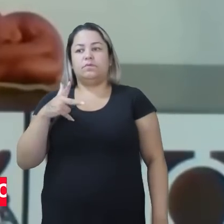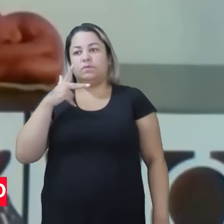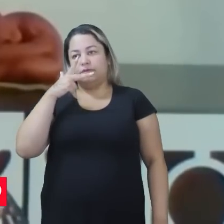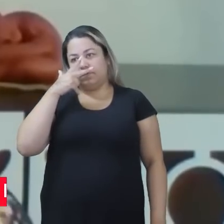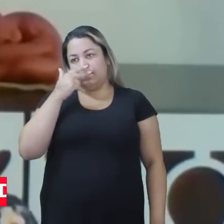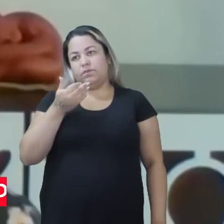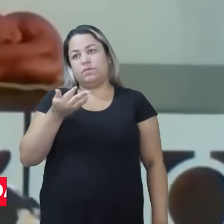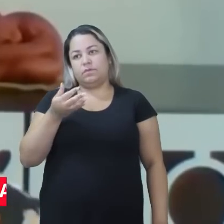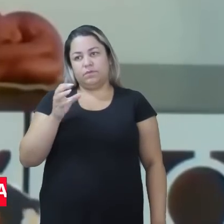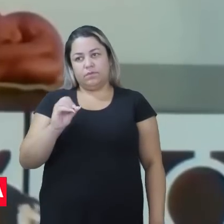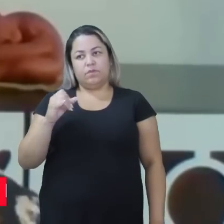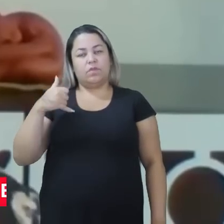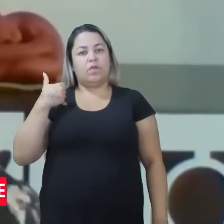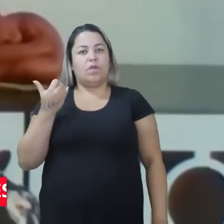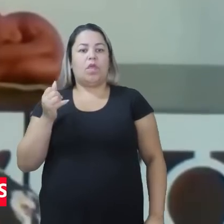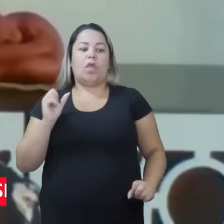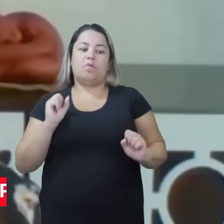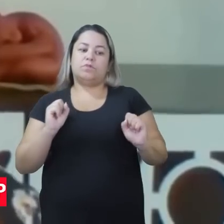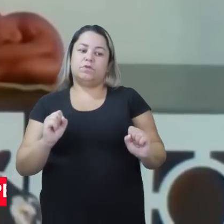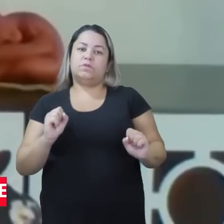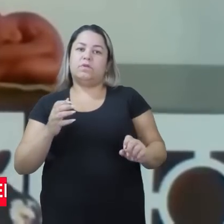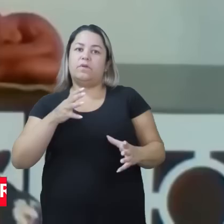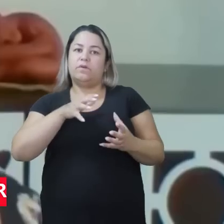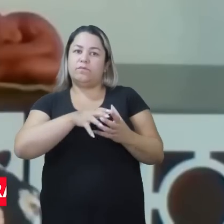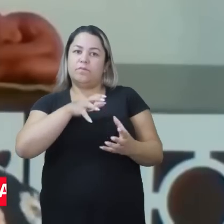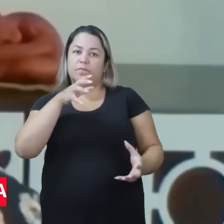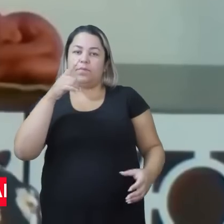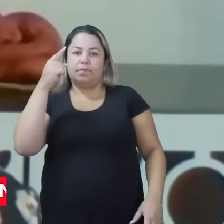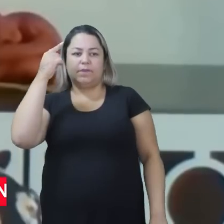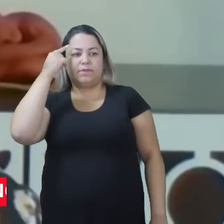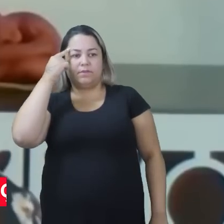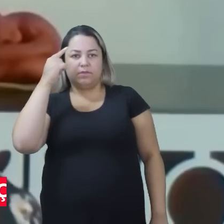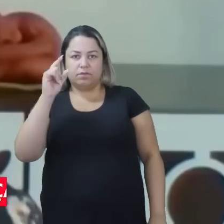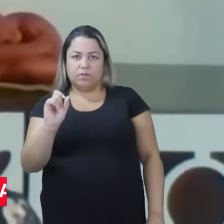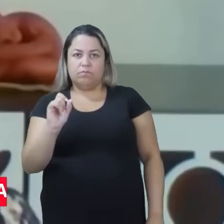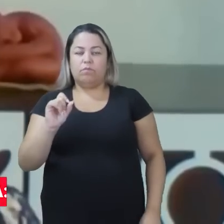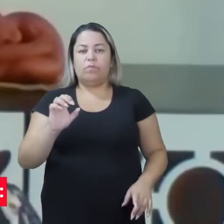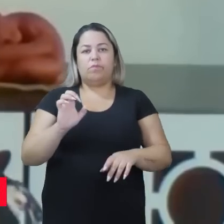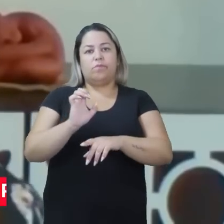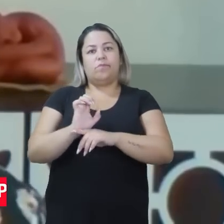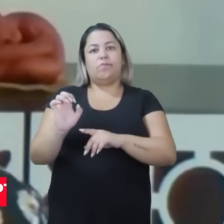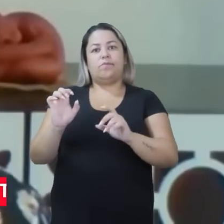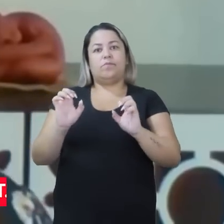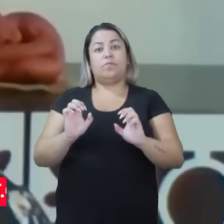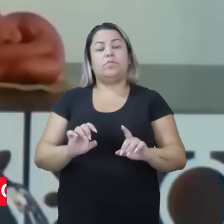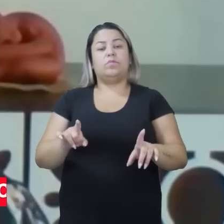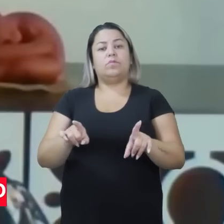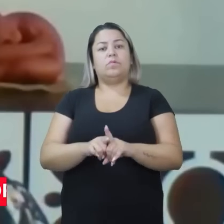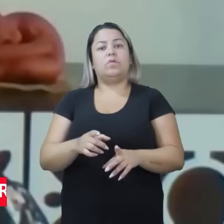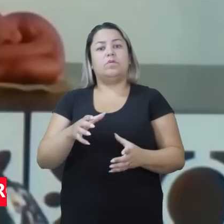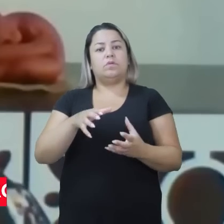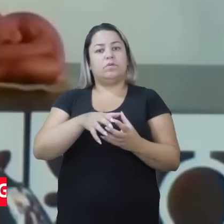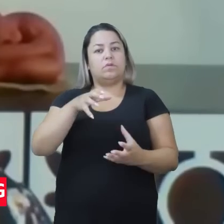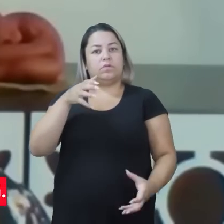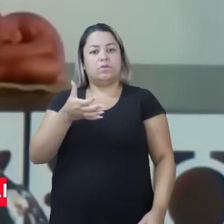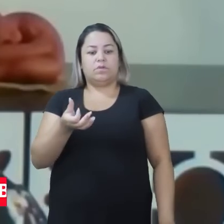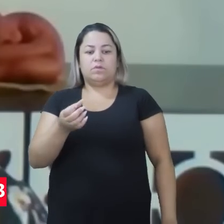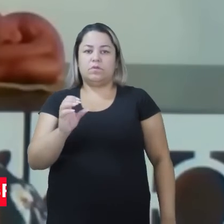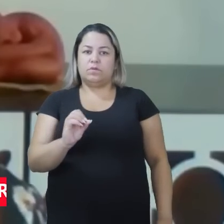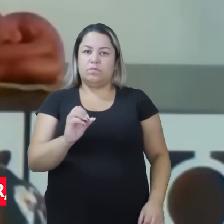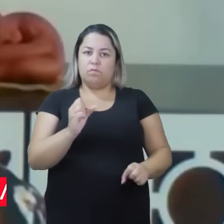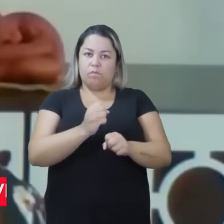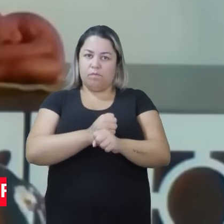de 60 anos possa ser velhinho, né? Mas essa ideia, né? O Estatuto do Idoso é claro, a partir de 60 anos você é